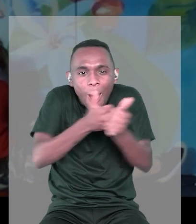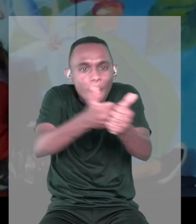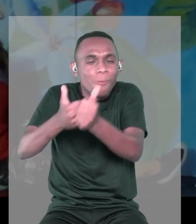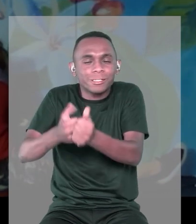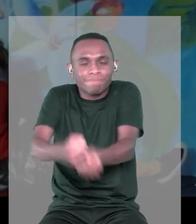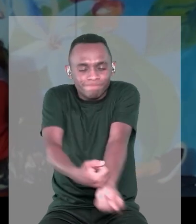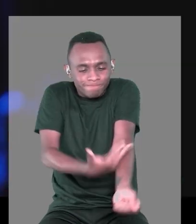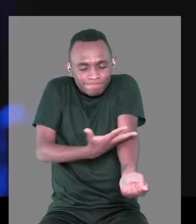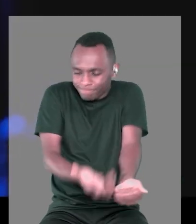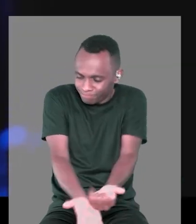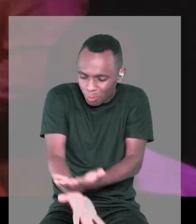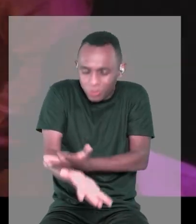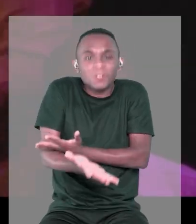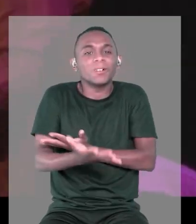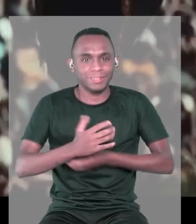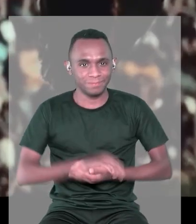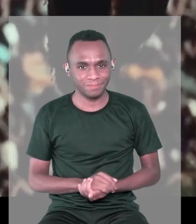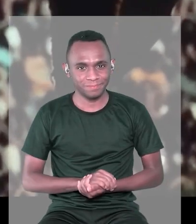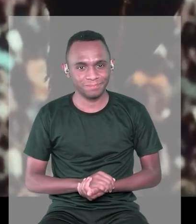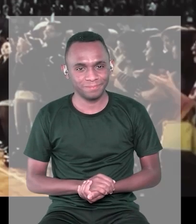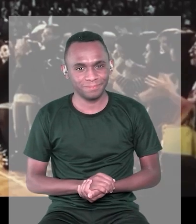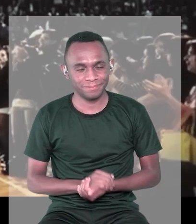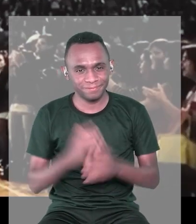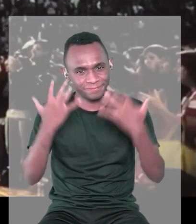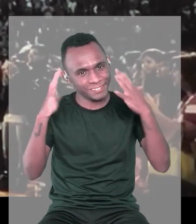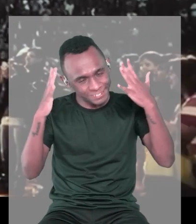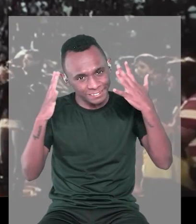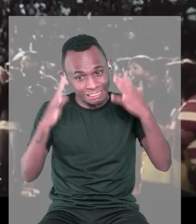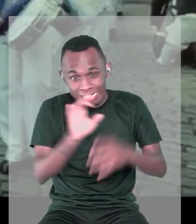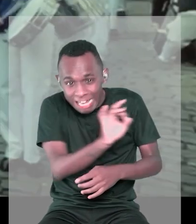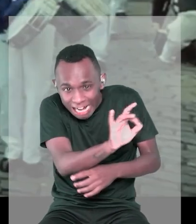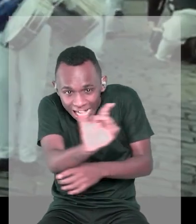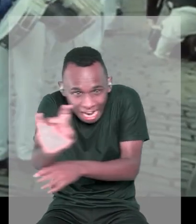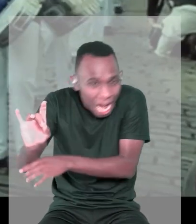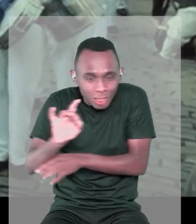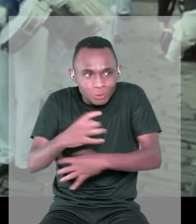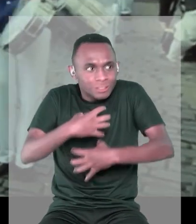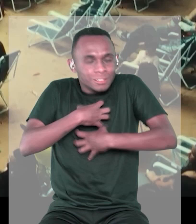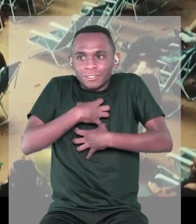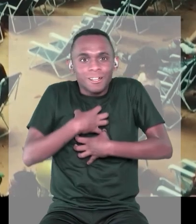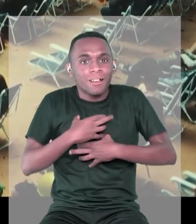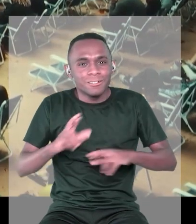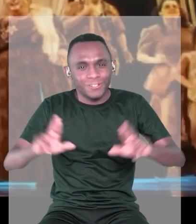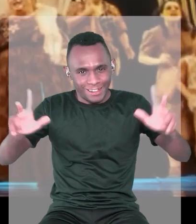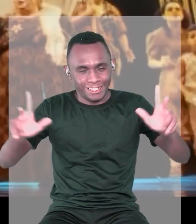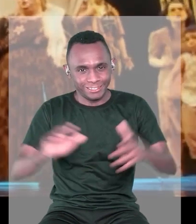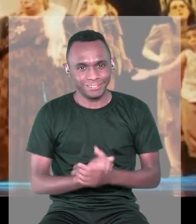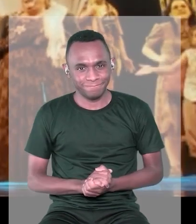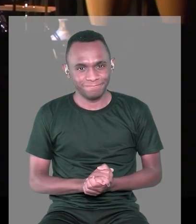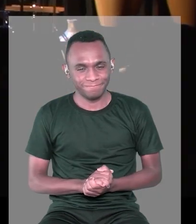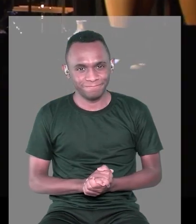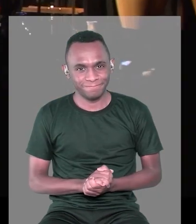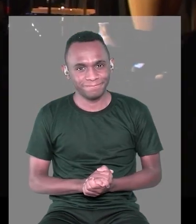apresentações em praça, apresentações musicais, desfiles e diversos outros.